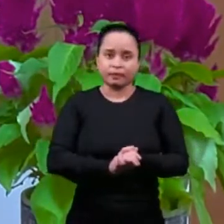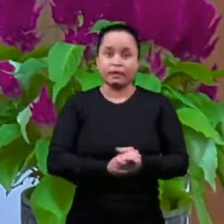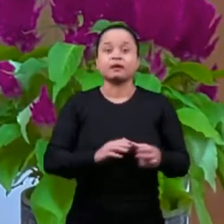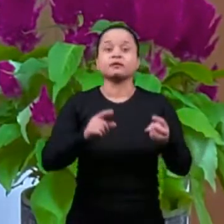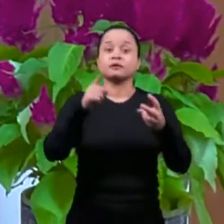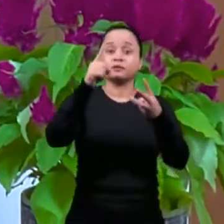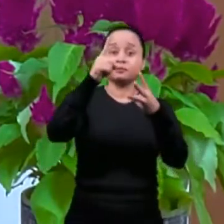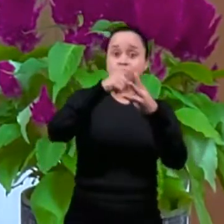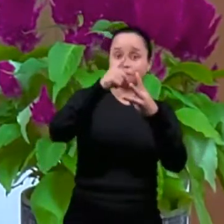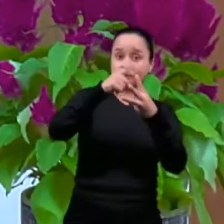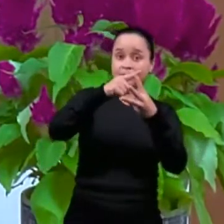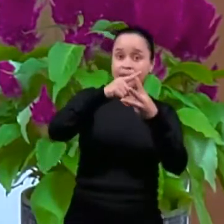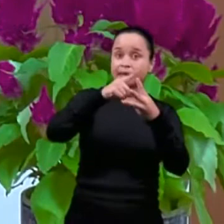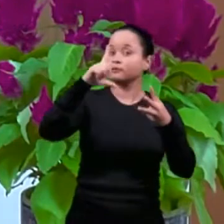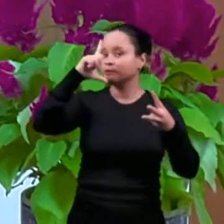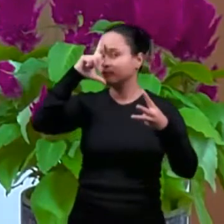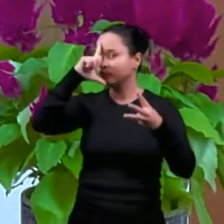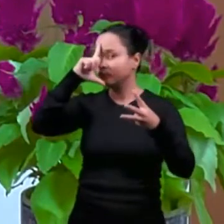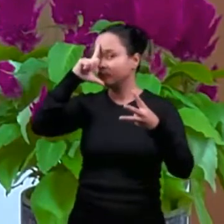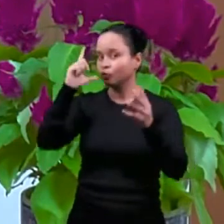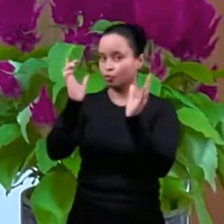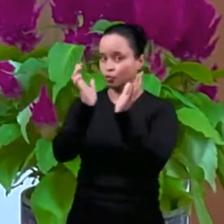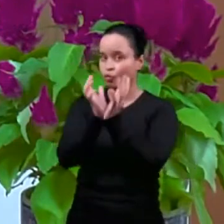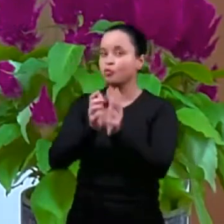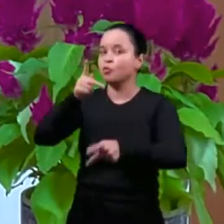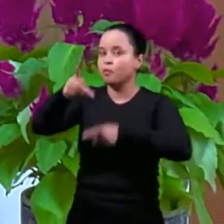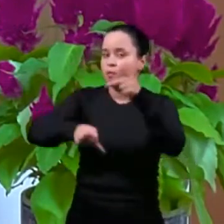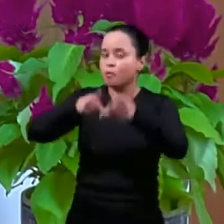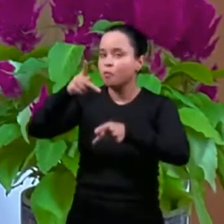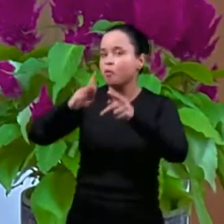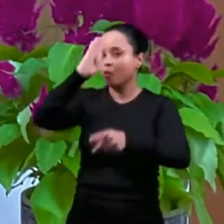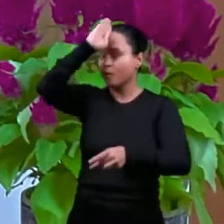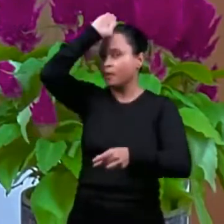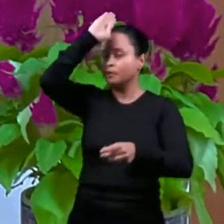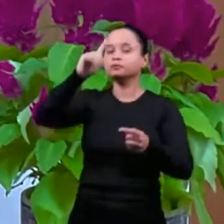latim, que era dos romanos, era a palavra